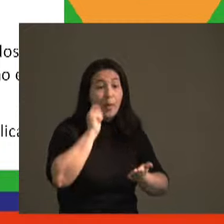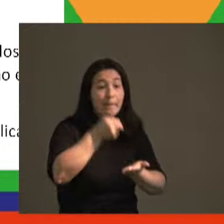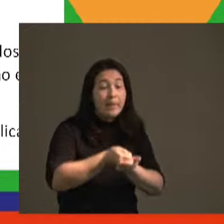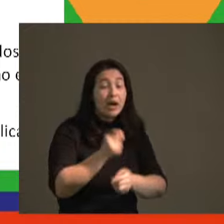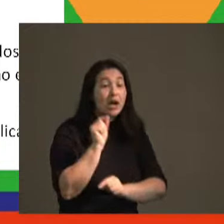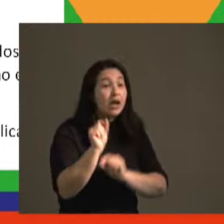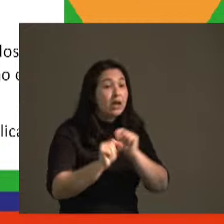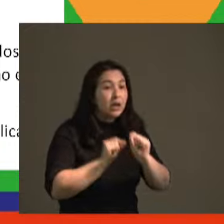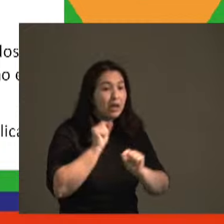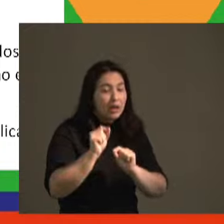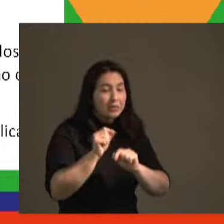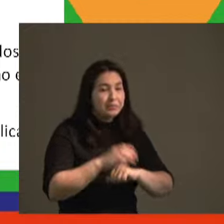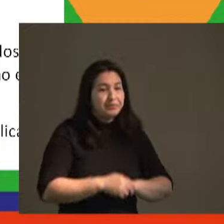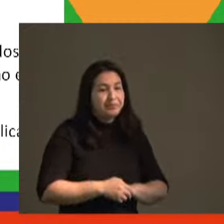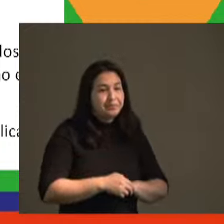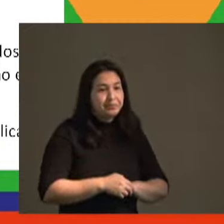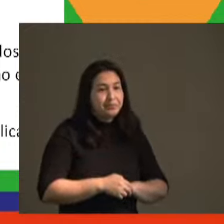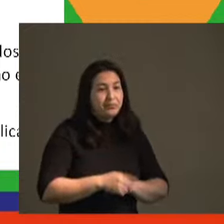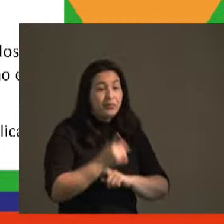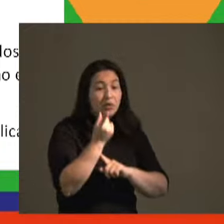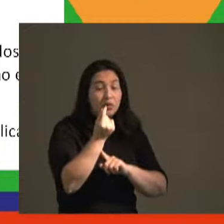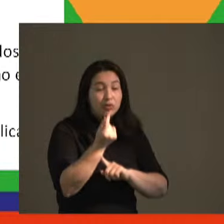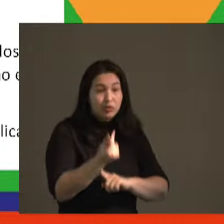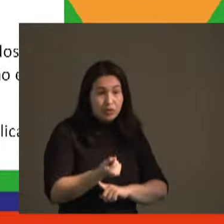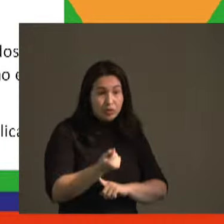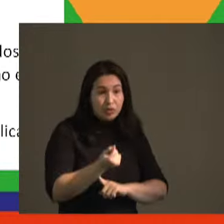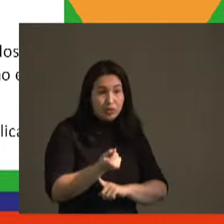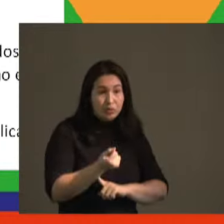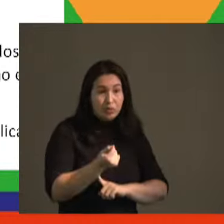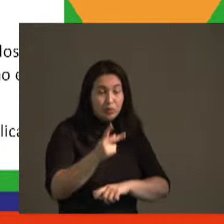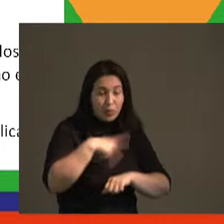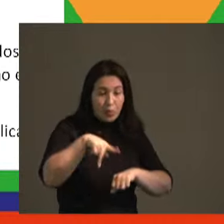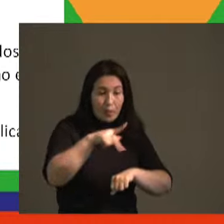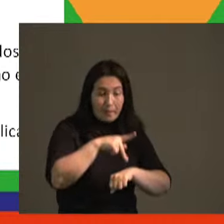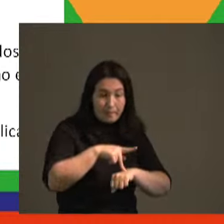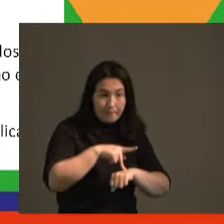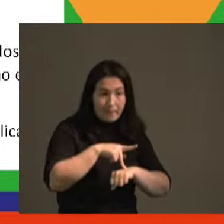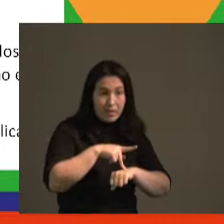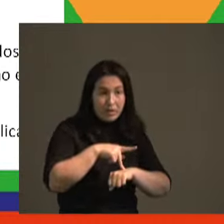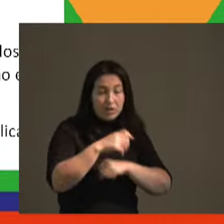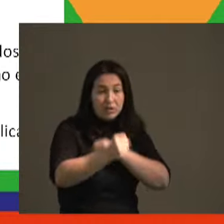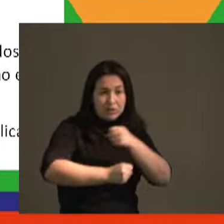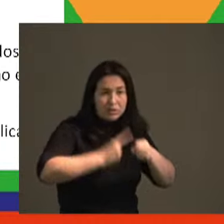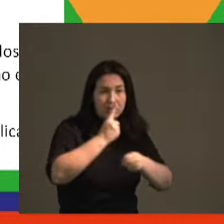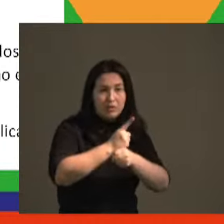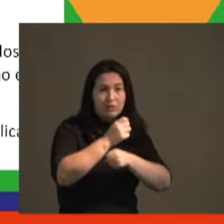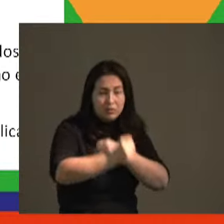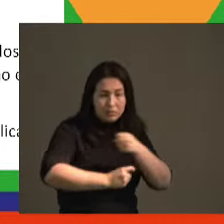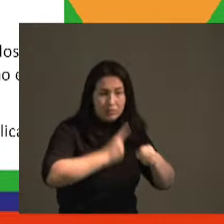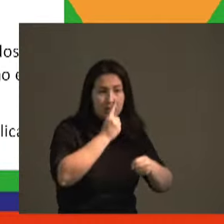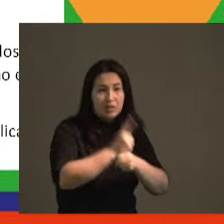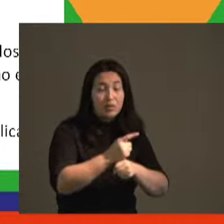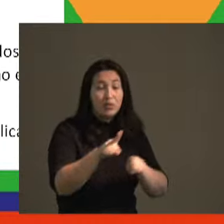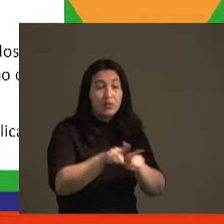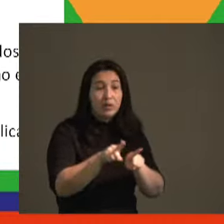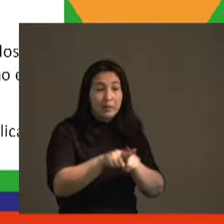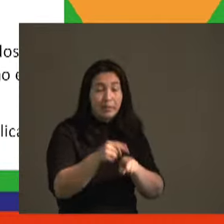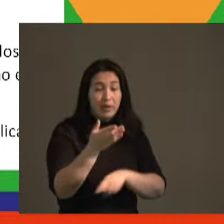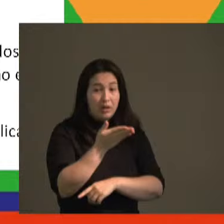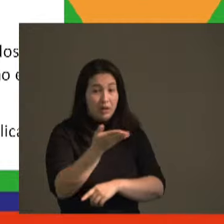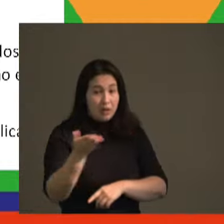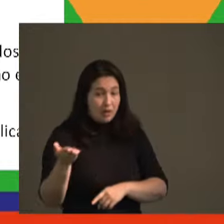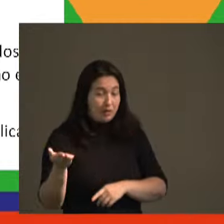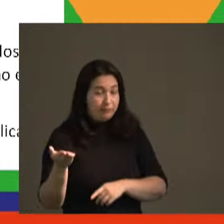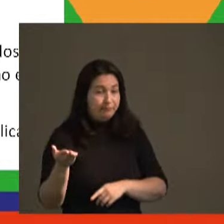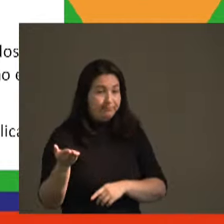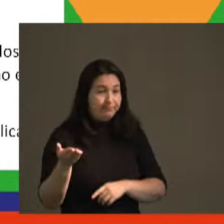1. Dotações orçamentárias da União consignadas anualmente aos orçamentos dos órgãos e das entidades envolvidas na implementação do